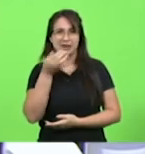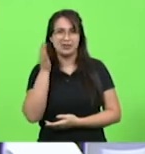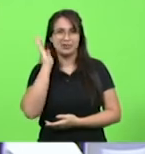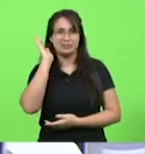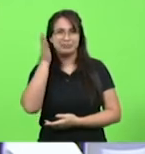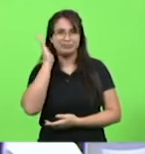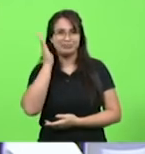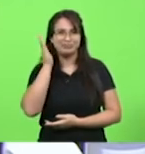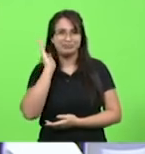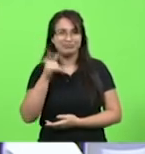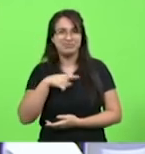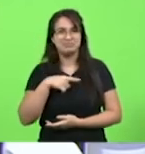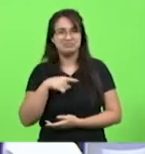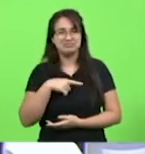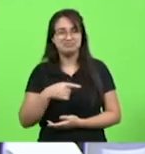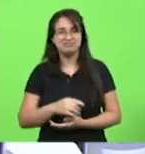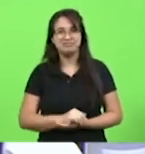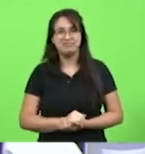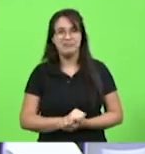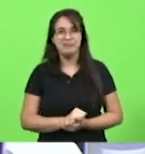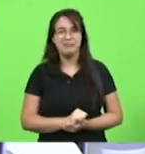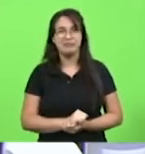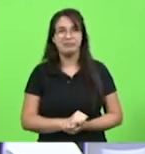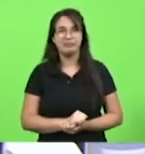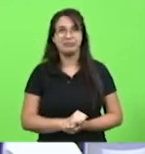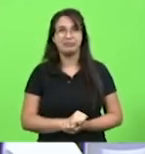pessoal burro é esse